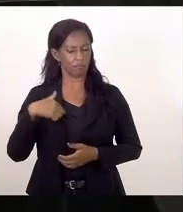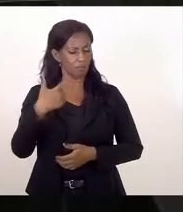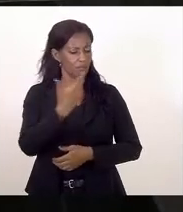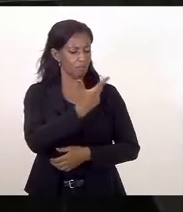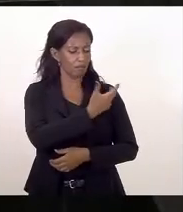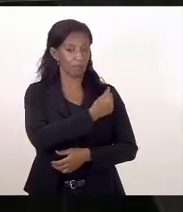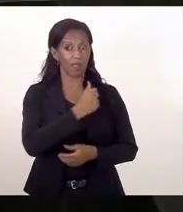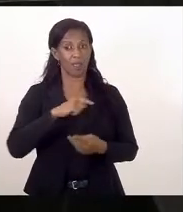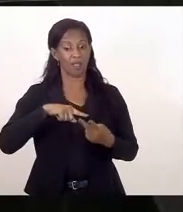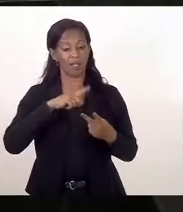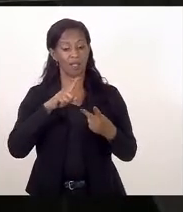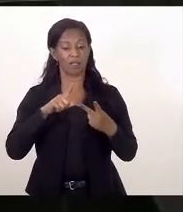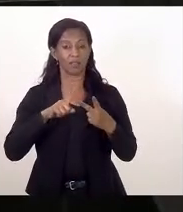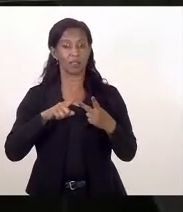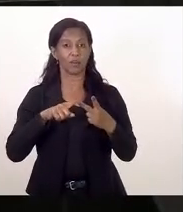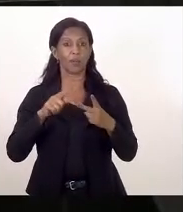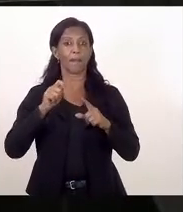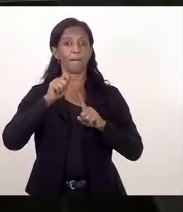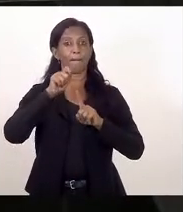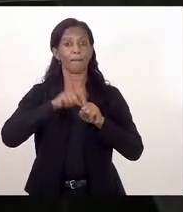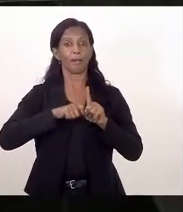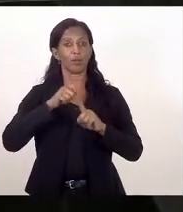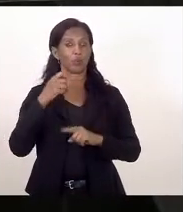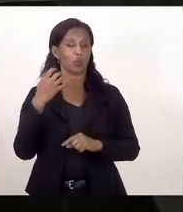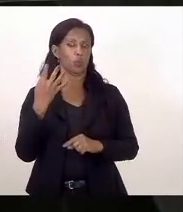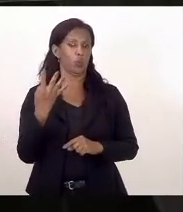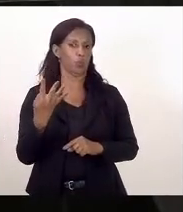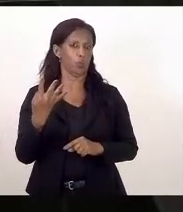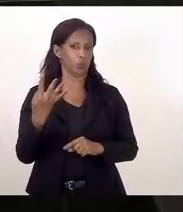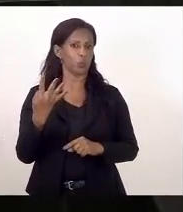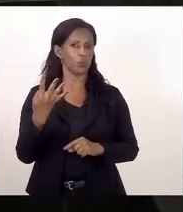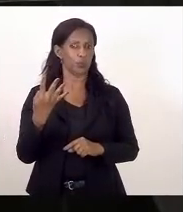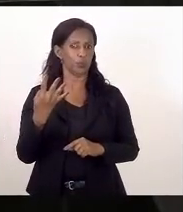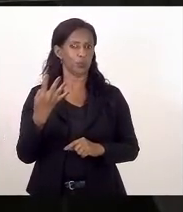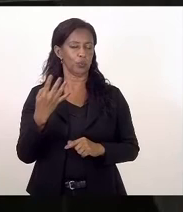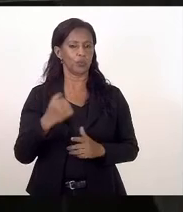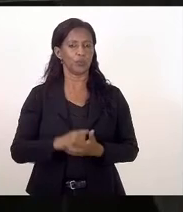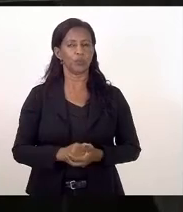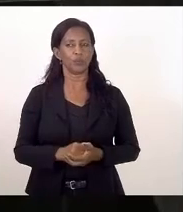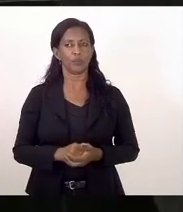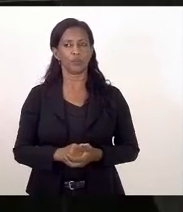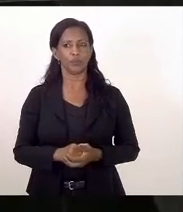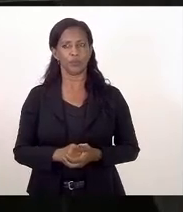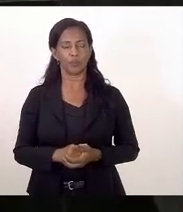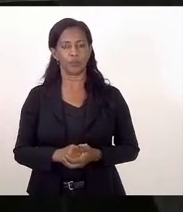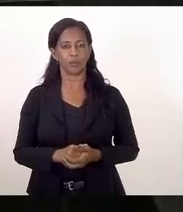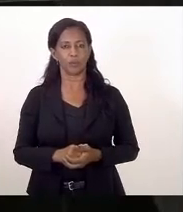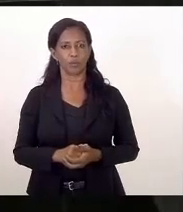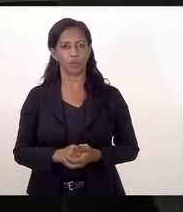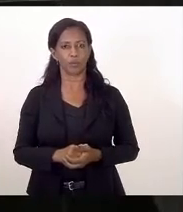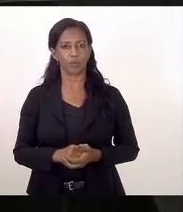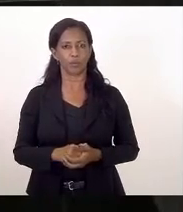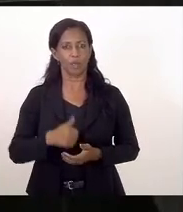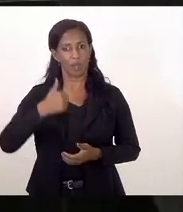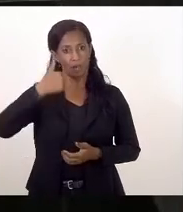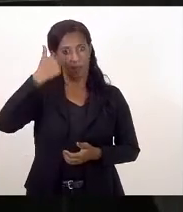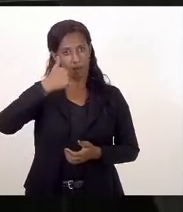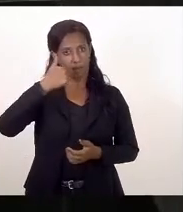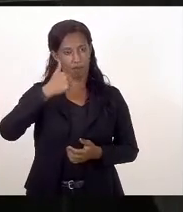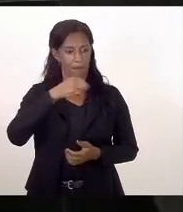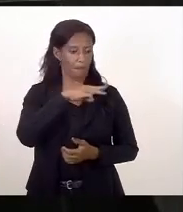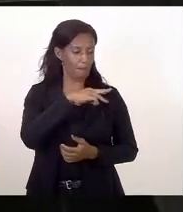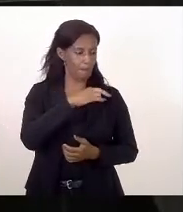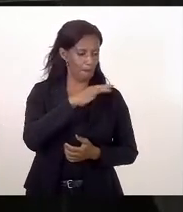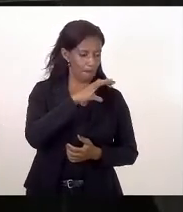segunda dose no mês 4, por via de consequência, a primeira dose no mês 3. Já estou